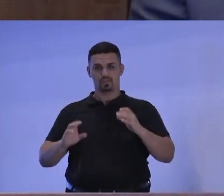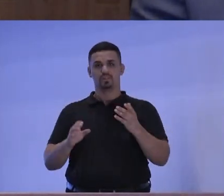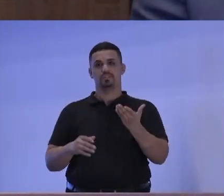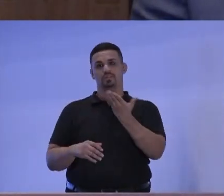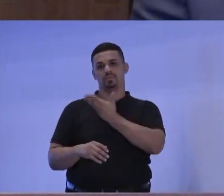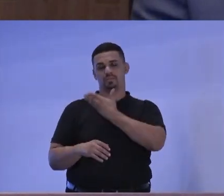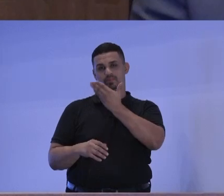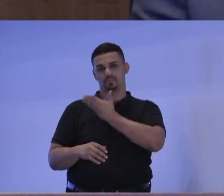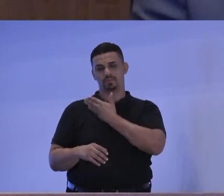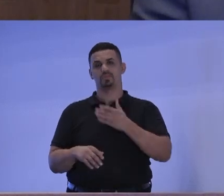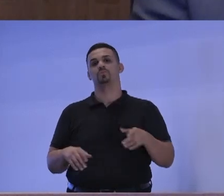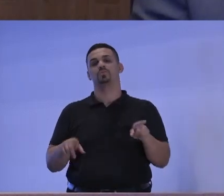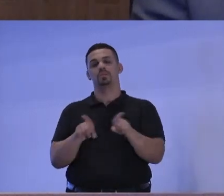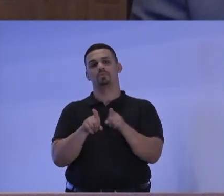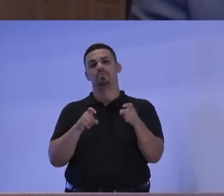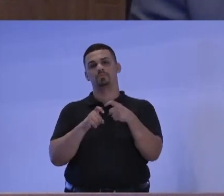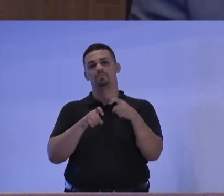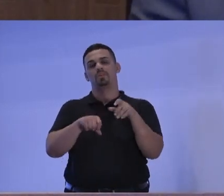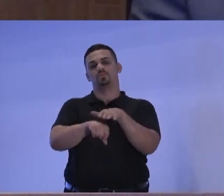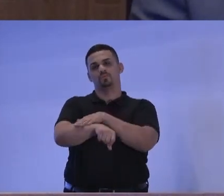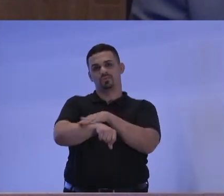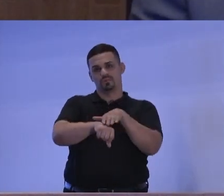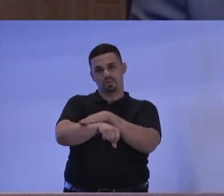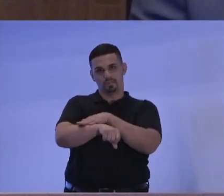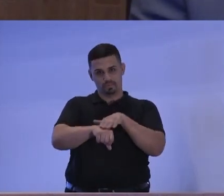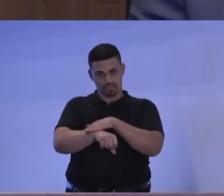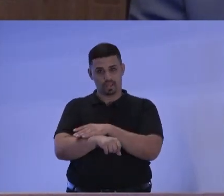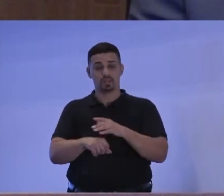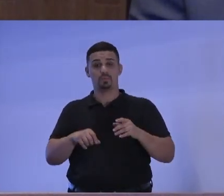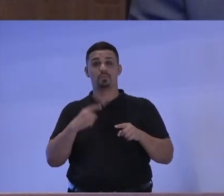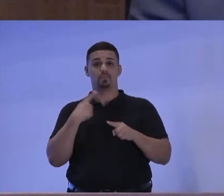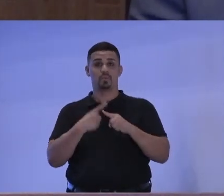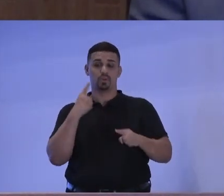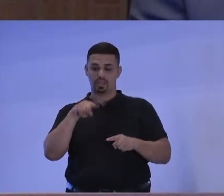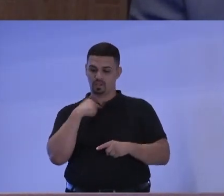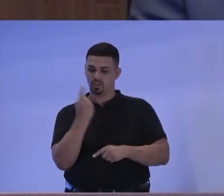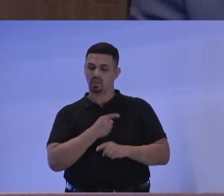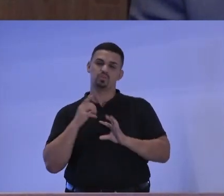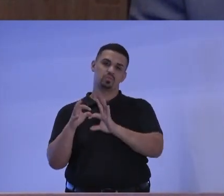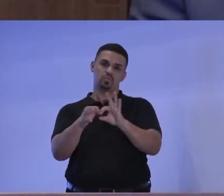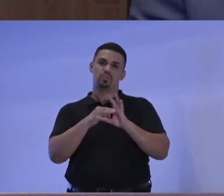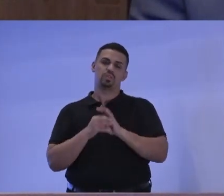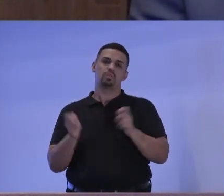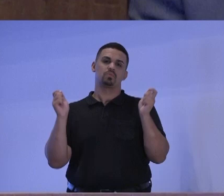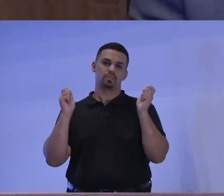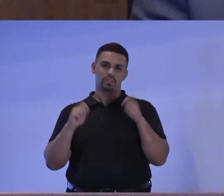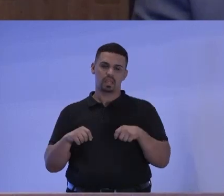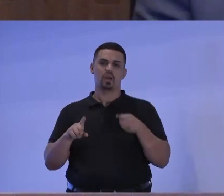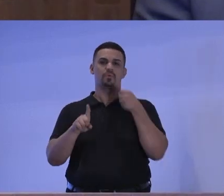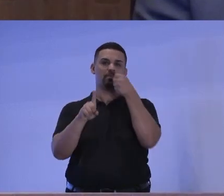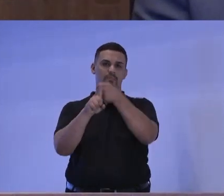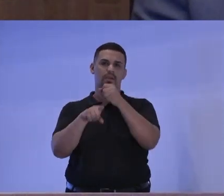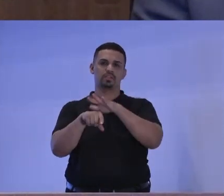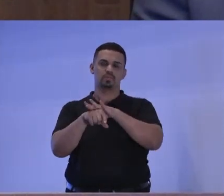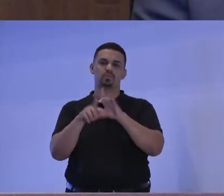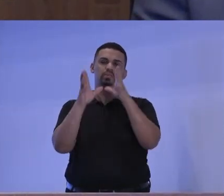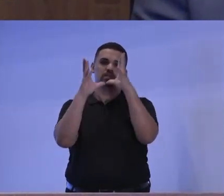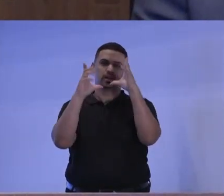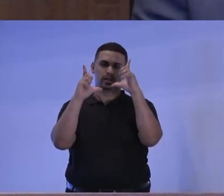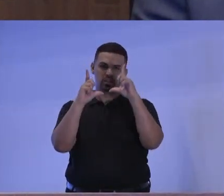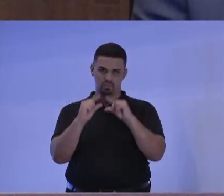dermatologistas. Unidos, podemos reduzir o impacto dessa doença e promover mais saúde para a nossa sociedade.